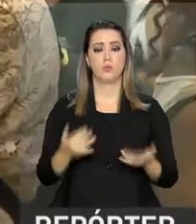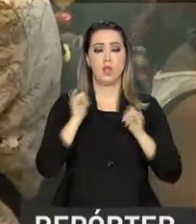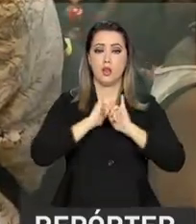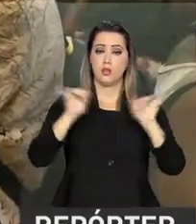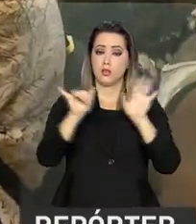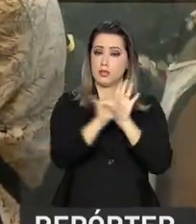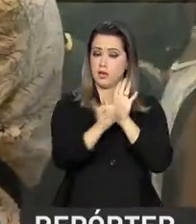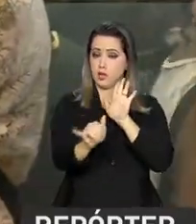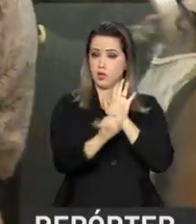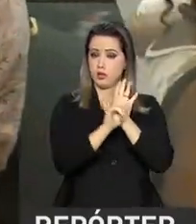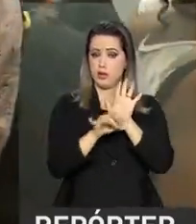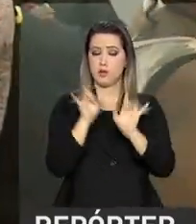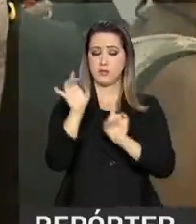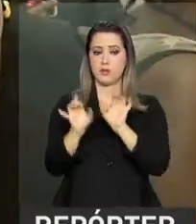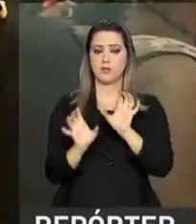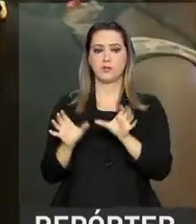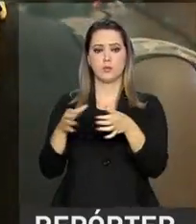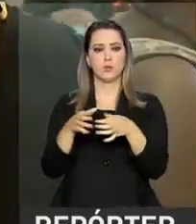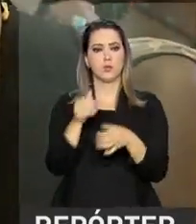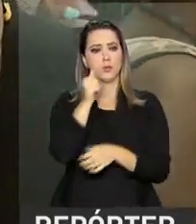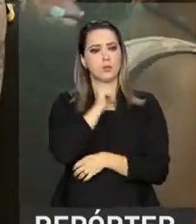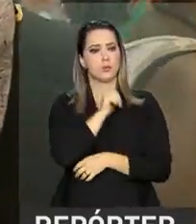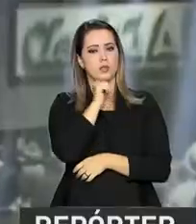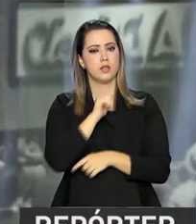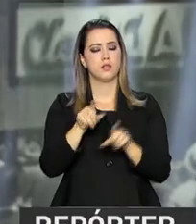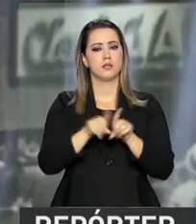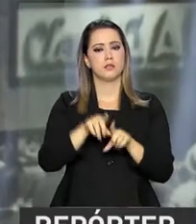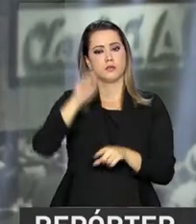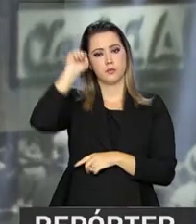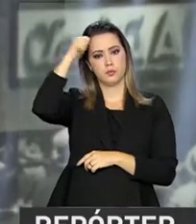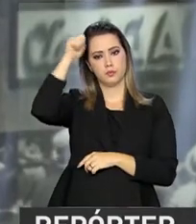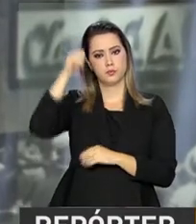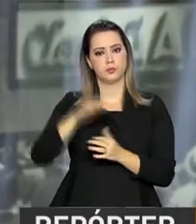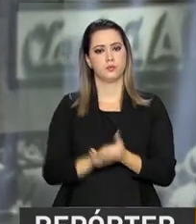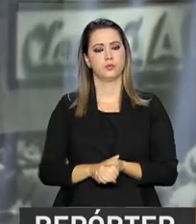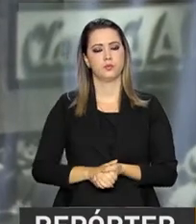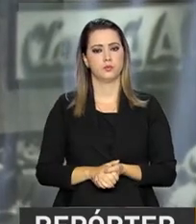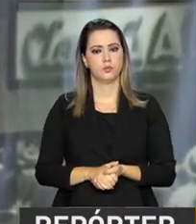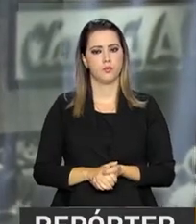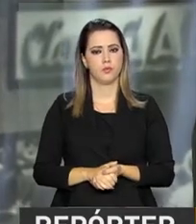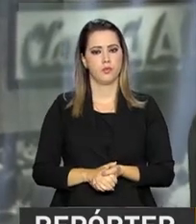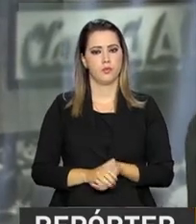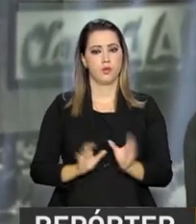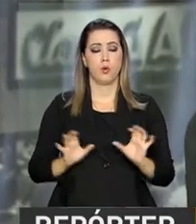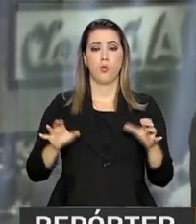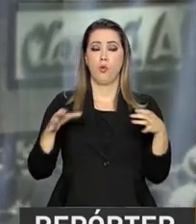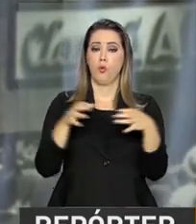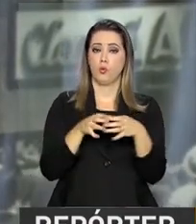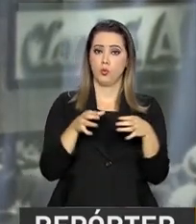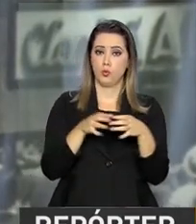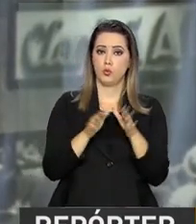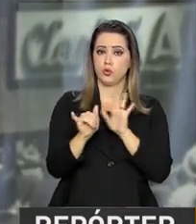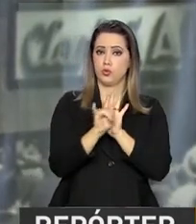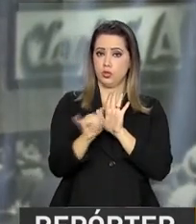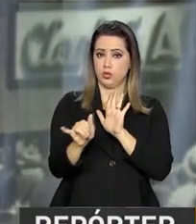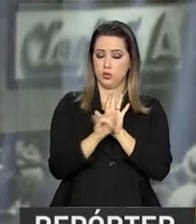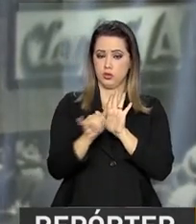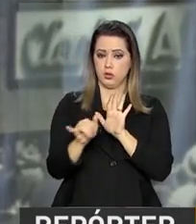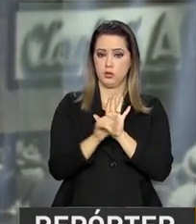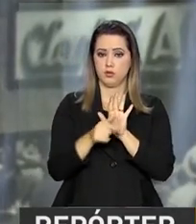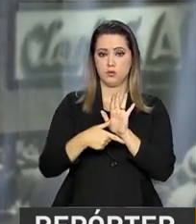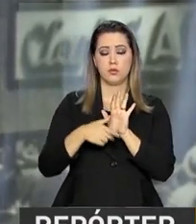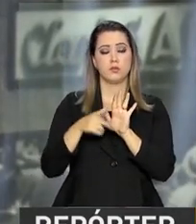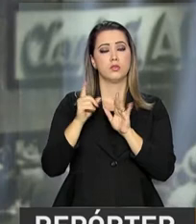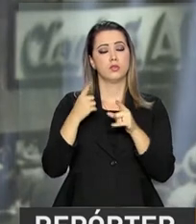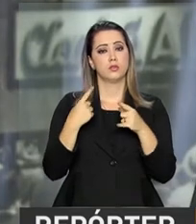específicos para contemplar mulheres e negros um toque rápido brevemente um conjunto de digitais onde vai